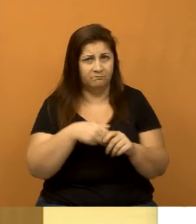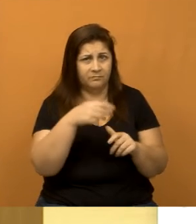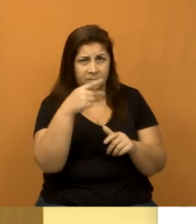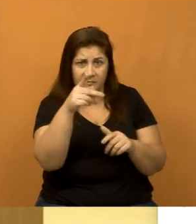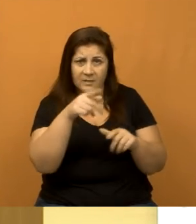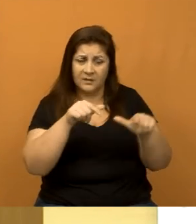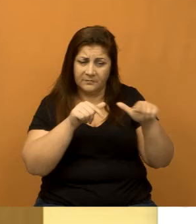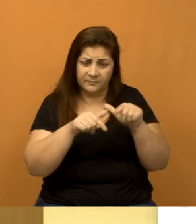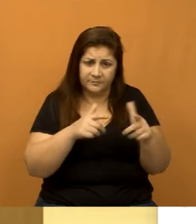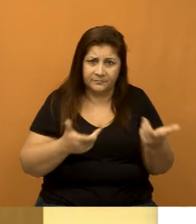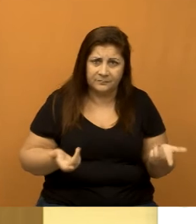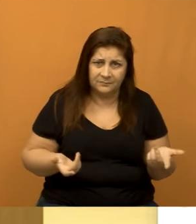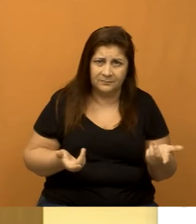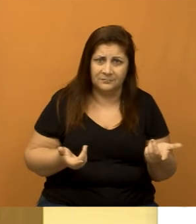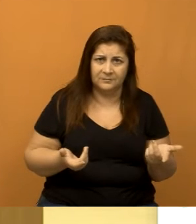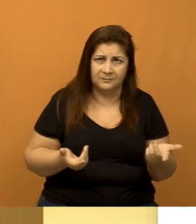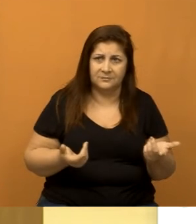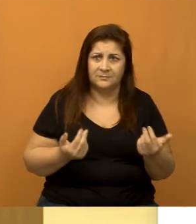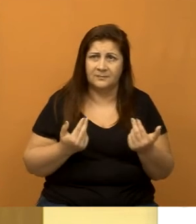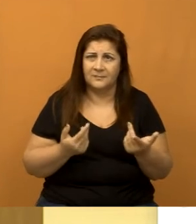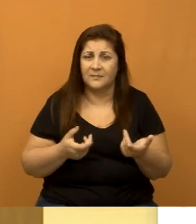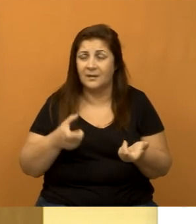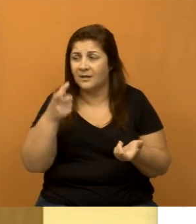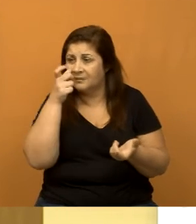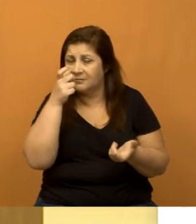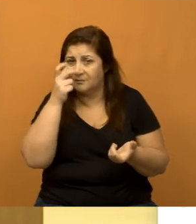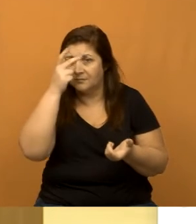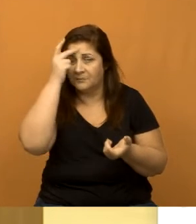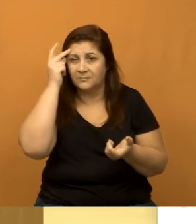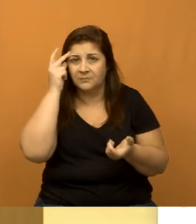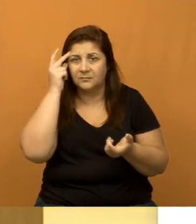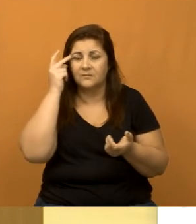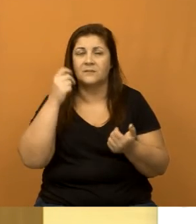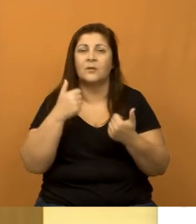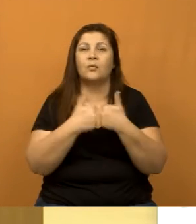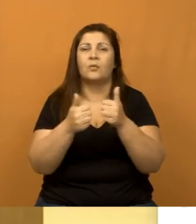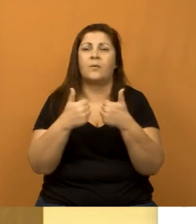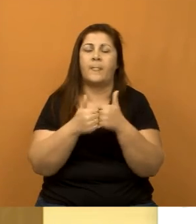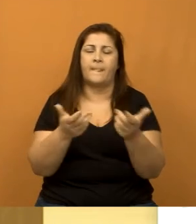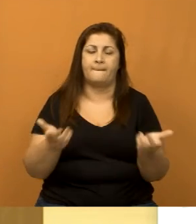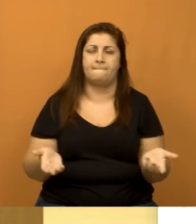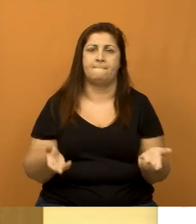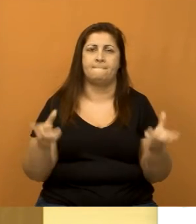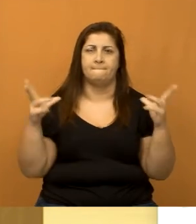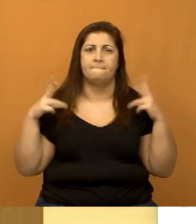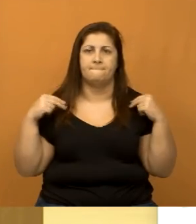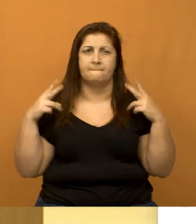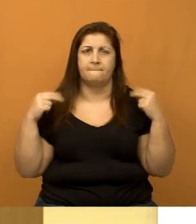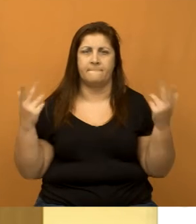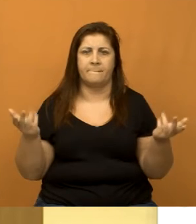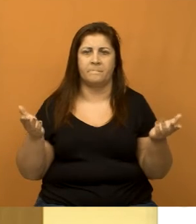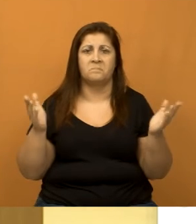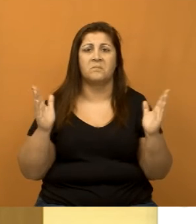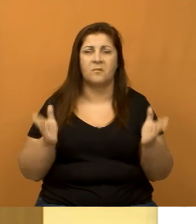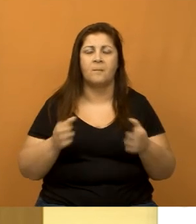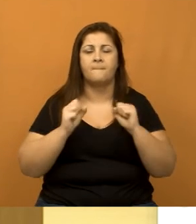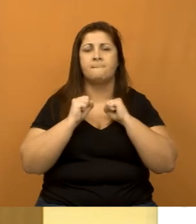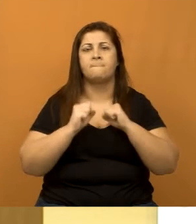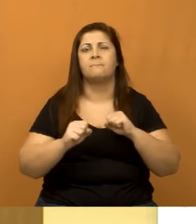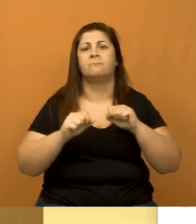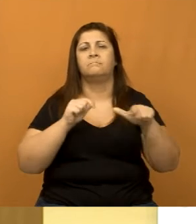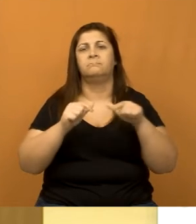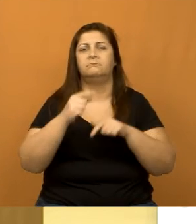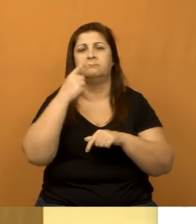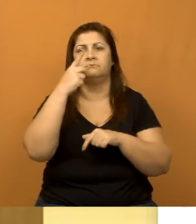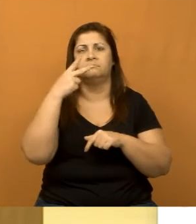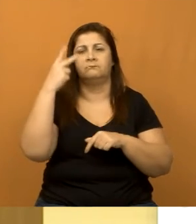também transporta para aquele trabalhador, por exemplo, do transporte coletivo. Hoje a lei autoriza que ele trabalhe 12 horas